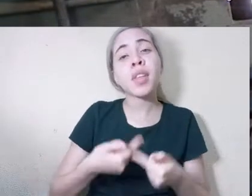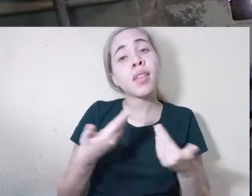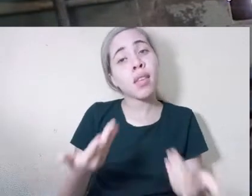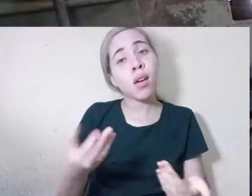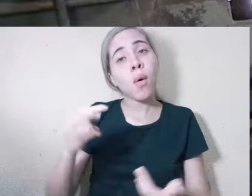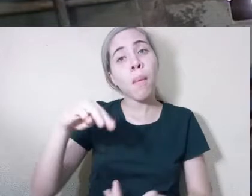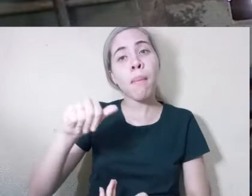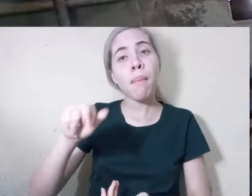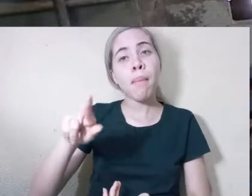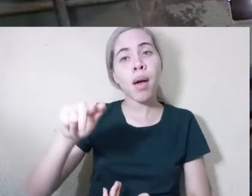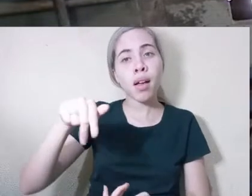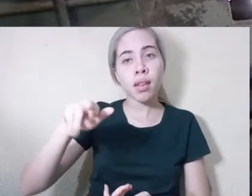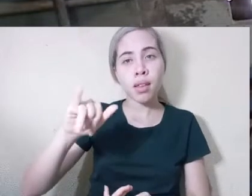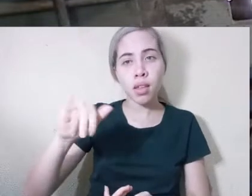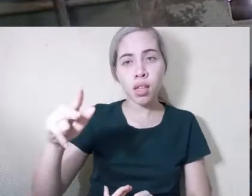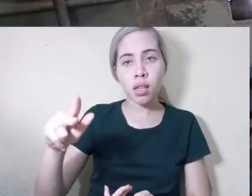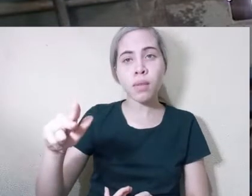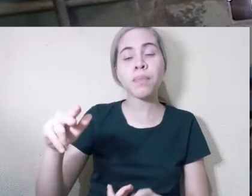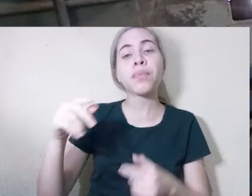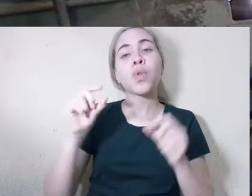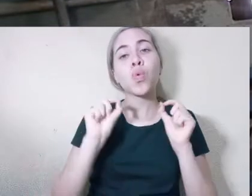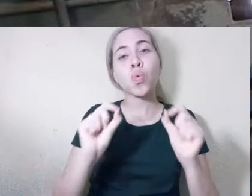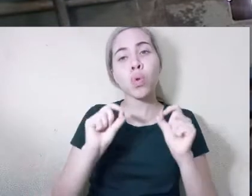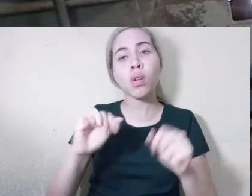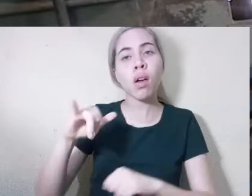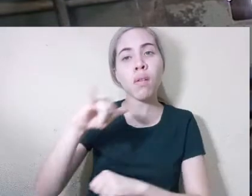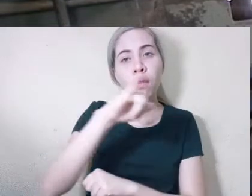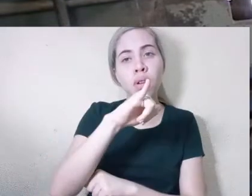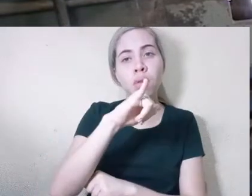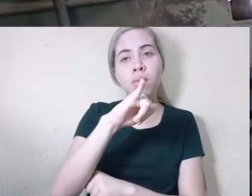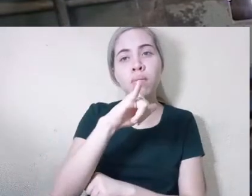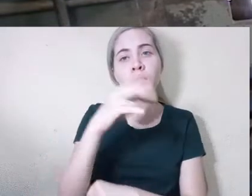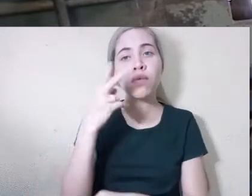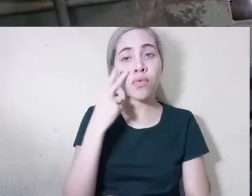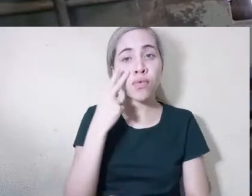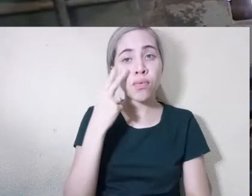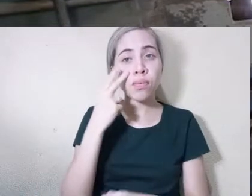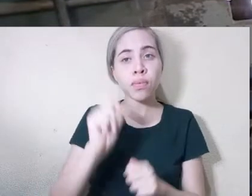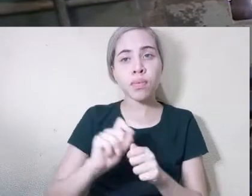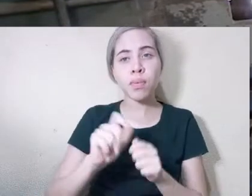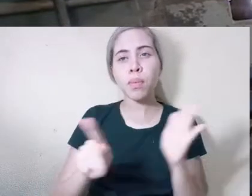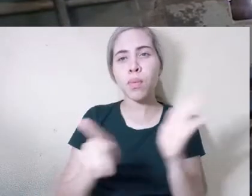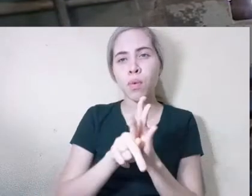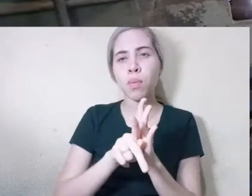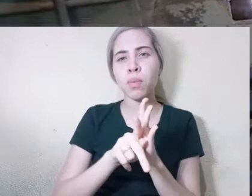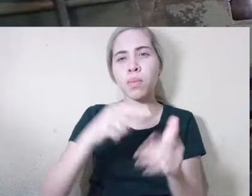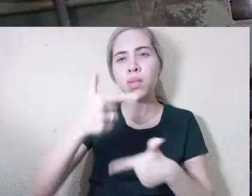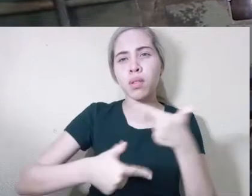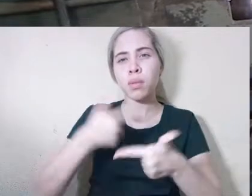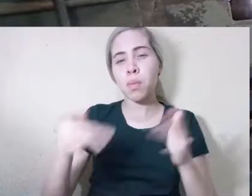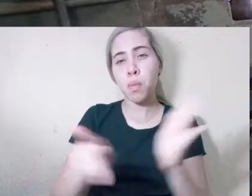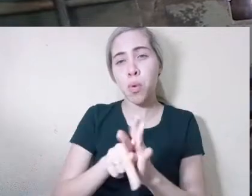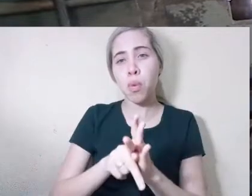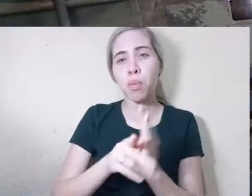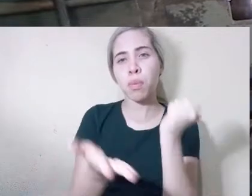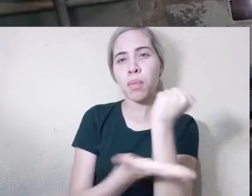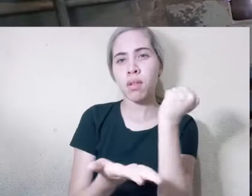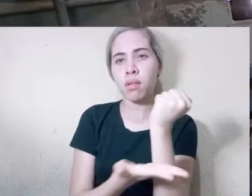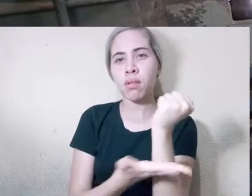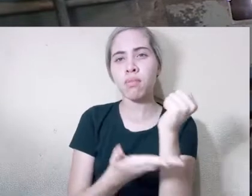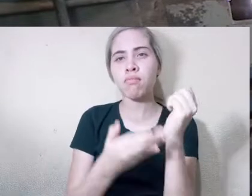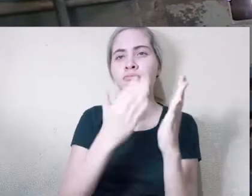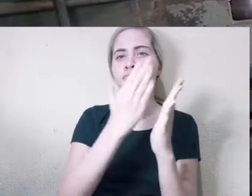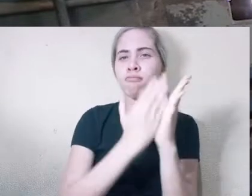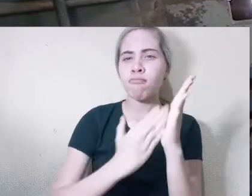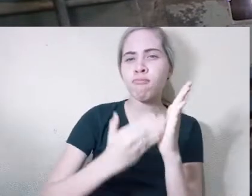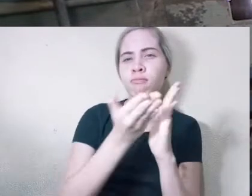Marquinho, aqui, ó, esse aqui também, ó, esse avião, né, ele também é uma réplica de um trabalho que foi esculpido em madeira, mas um